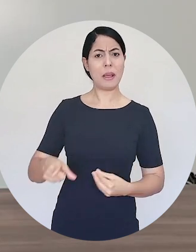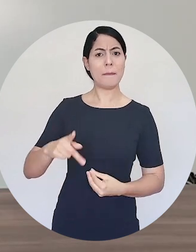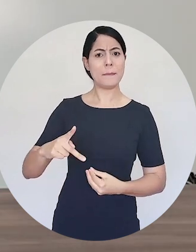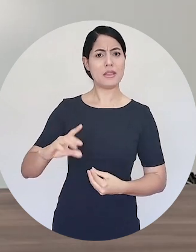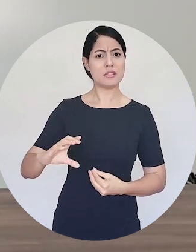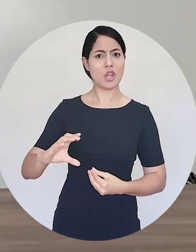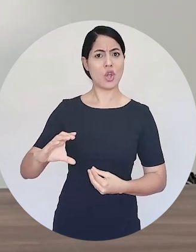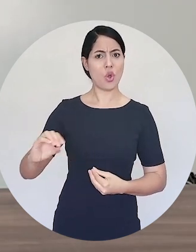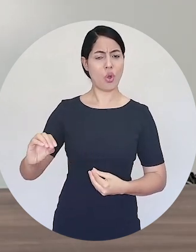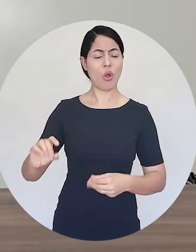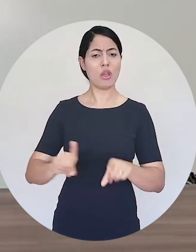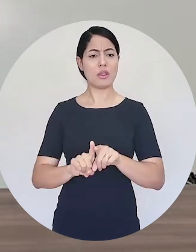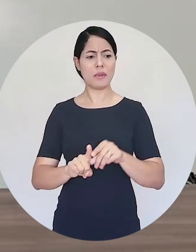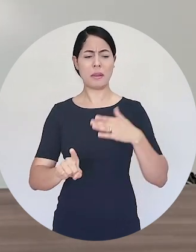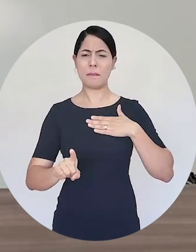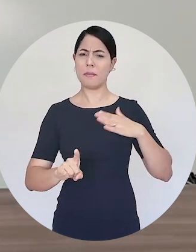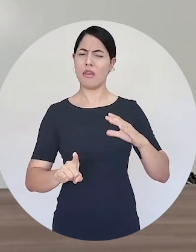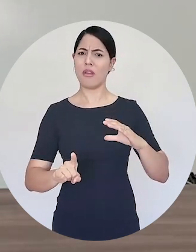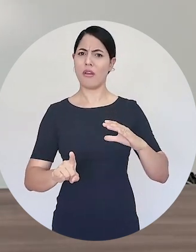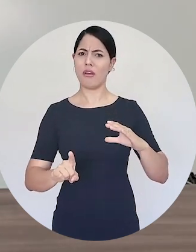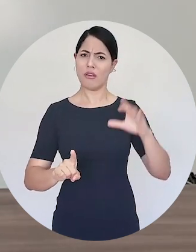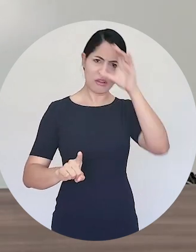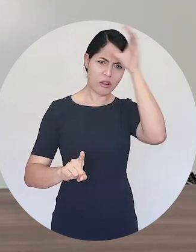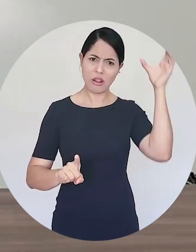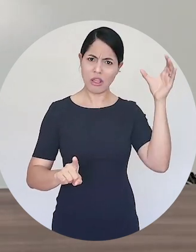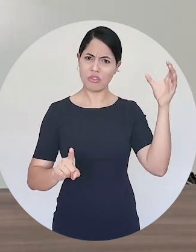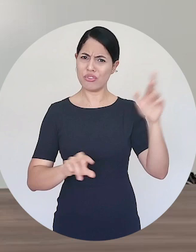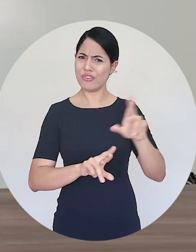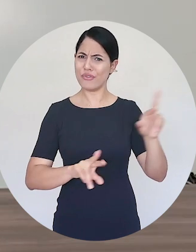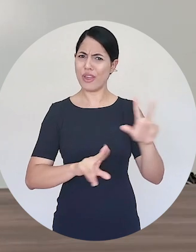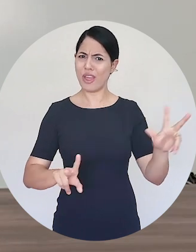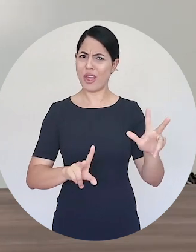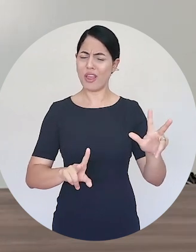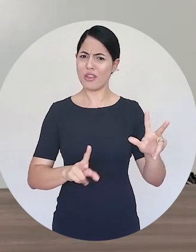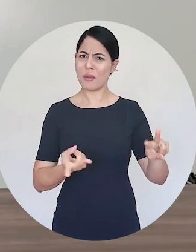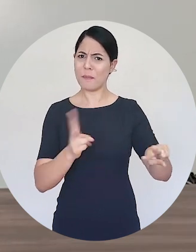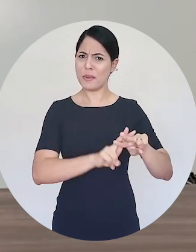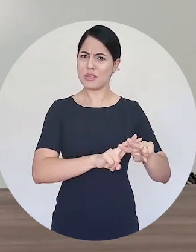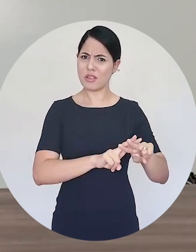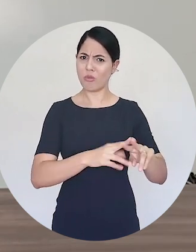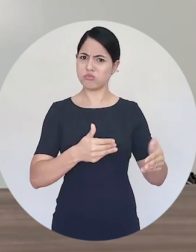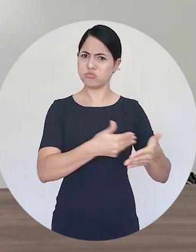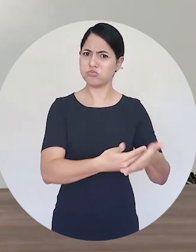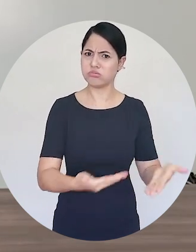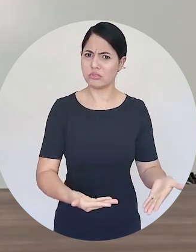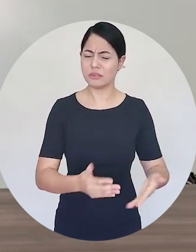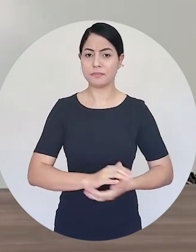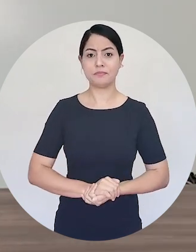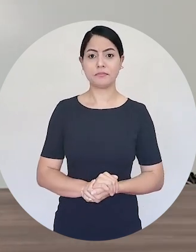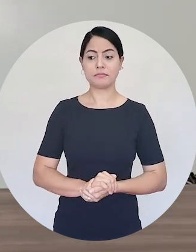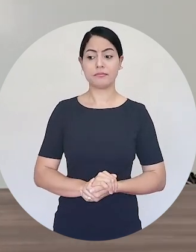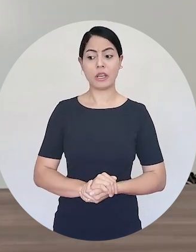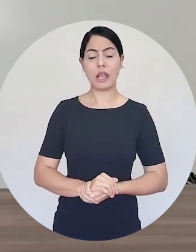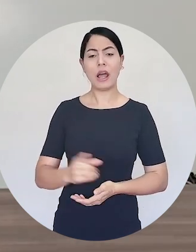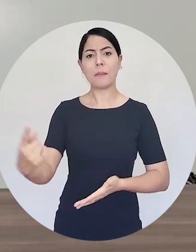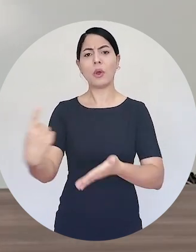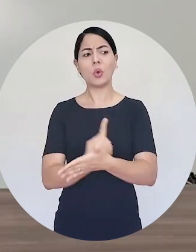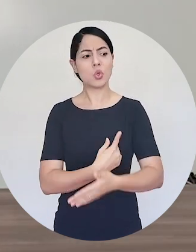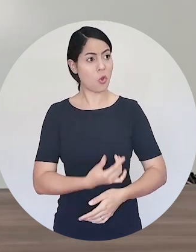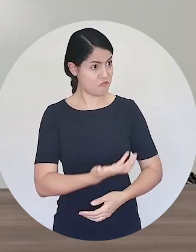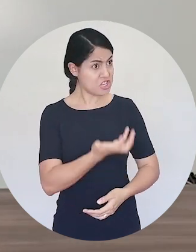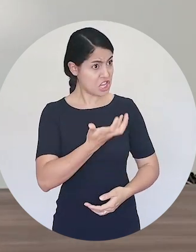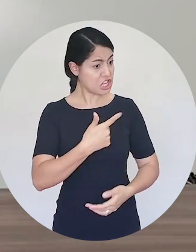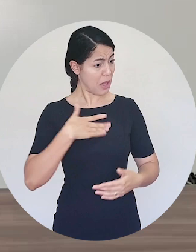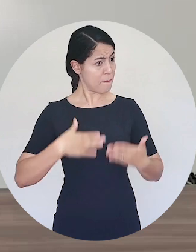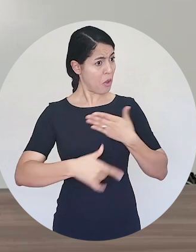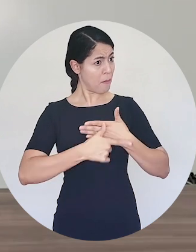flagrante, para a minha cliente. Indaguei a delegada a respeito disso, ela me respondeu agressivamente: "Você quer ser o delegado? Você quer fazer o meu papel?"